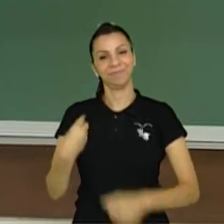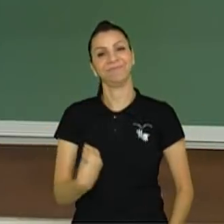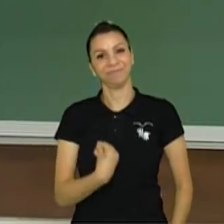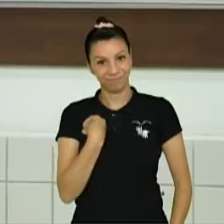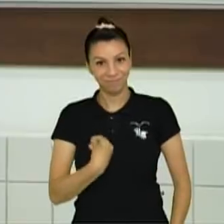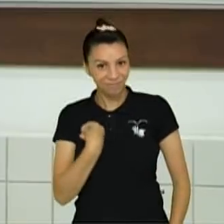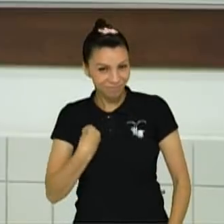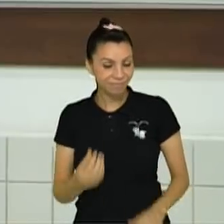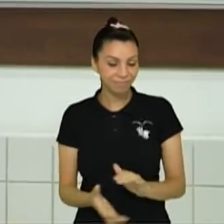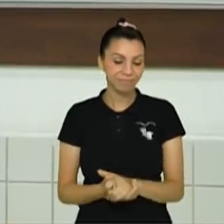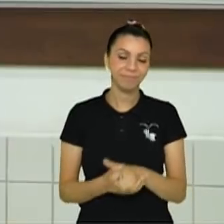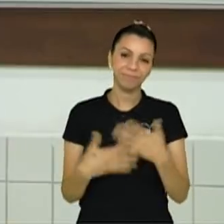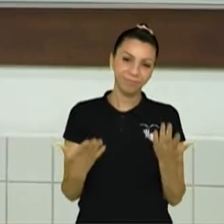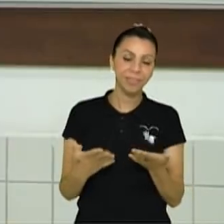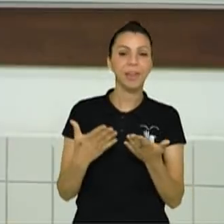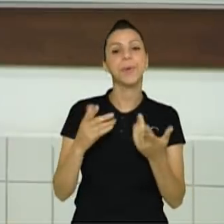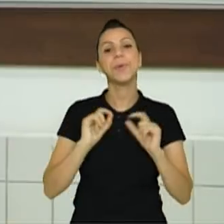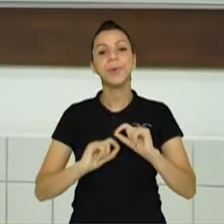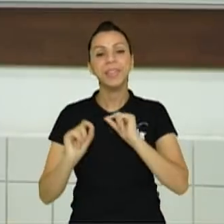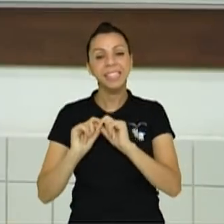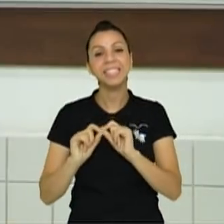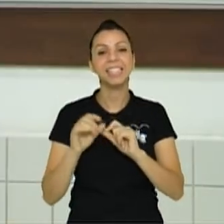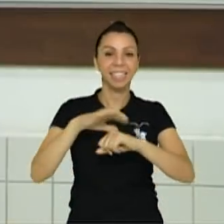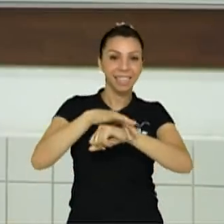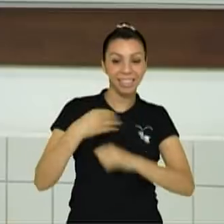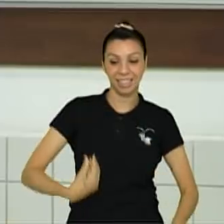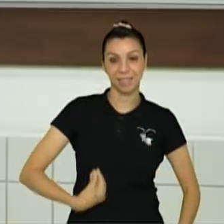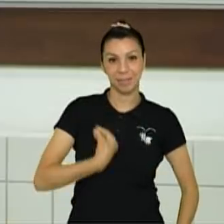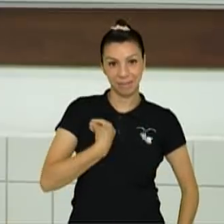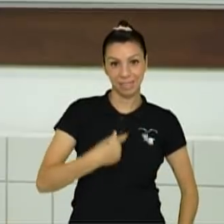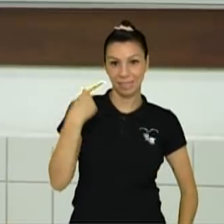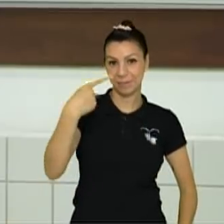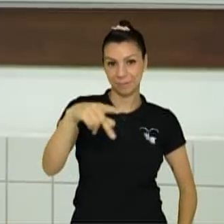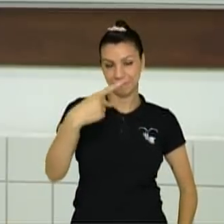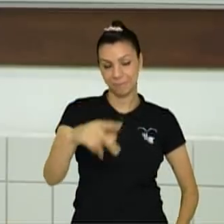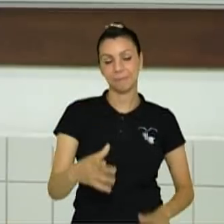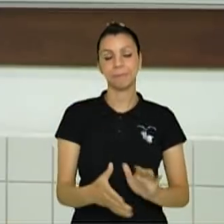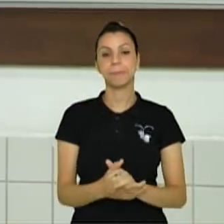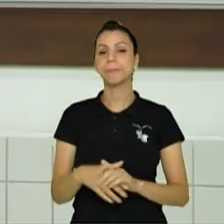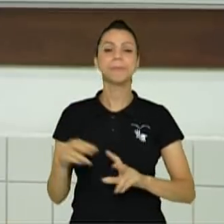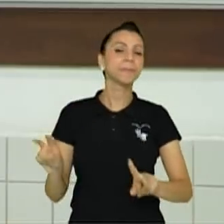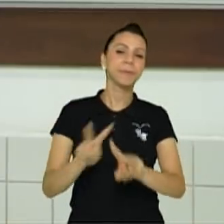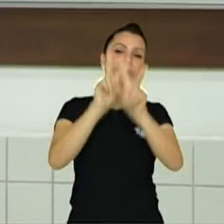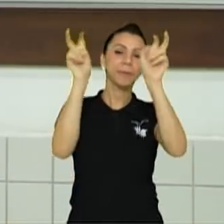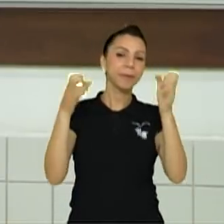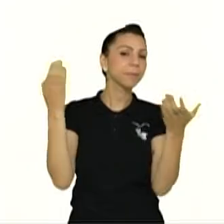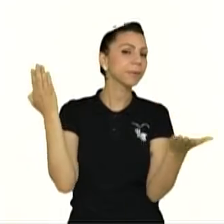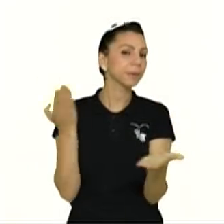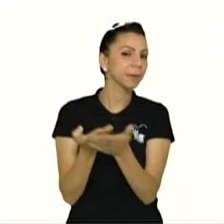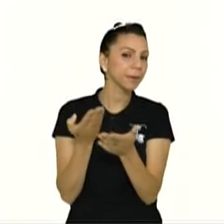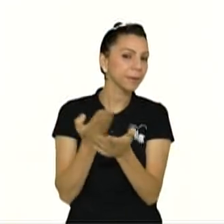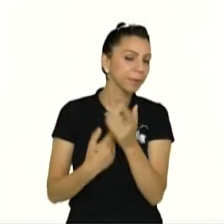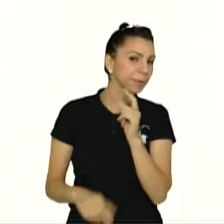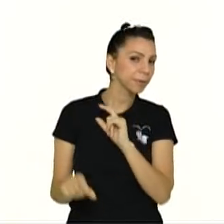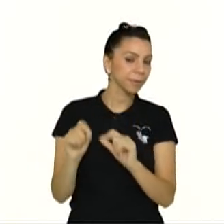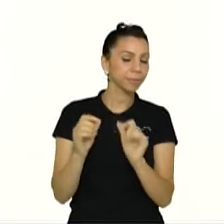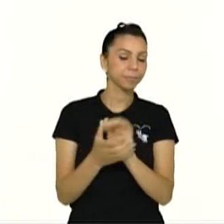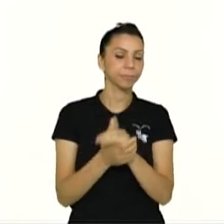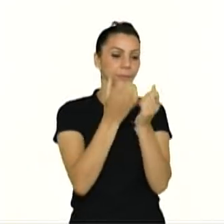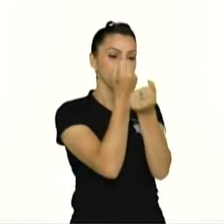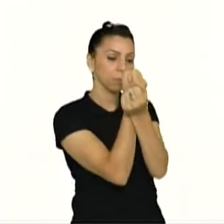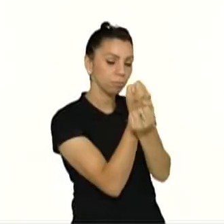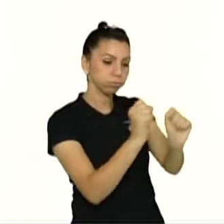ou seja, sua chamada está garantida, certo? Vamos agora ver o tema da nossa aula? Vamos lá?